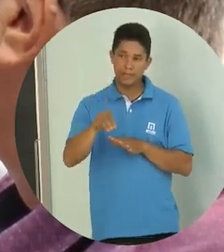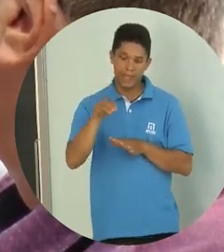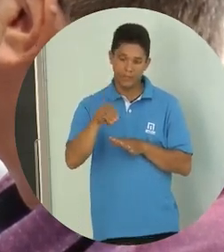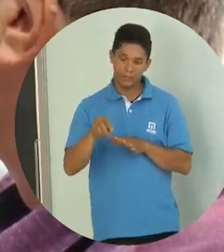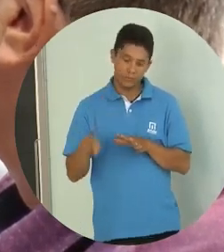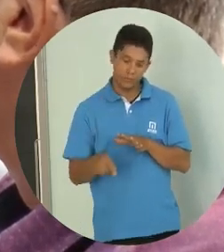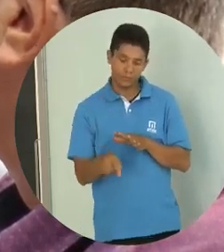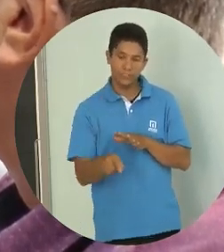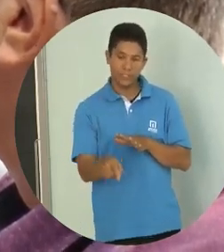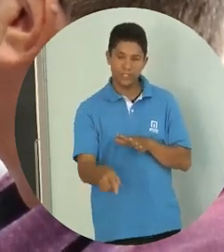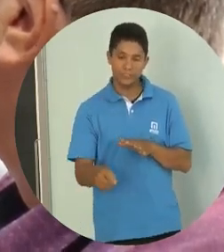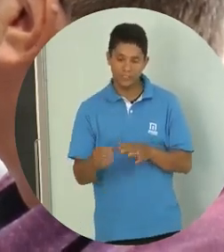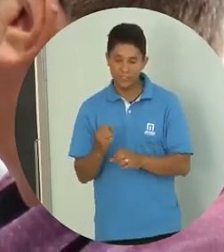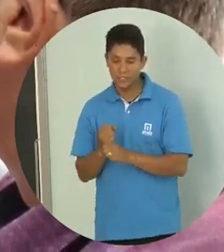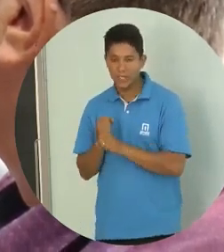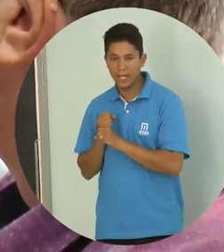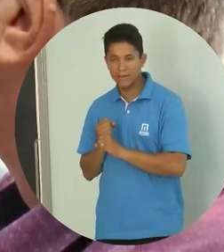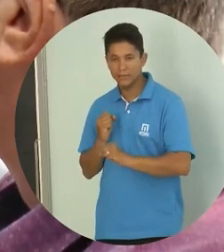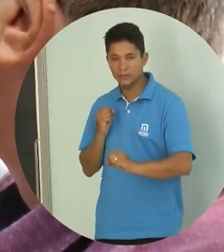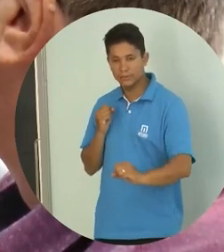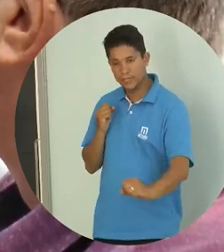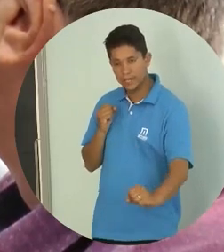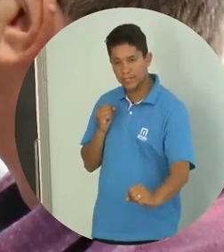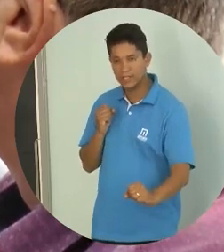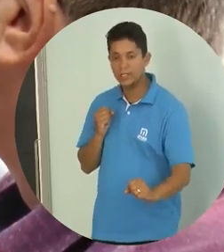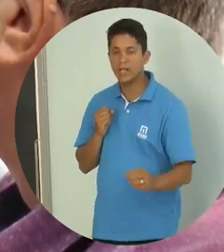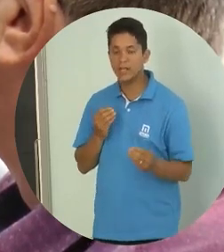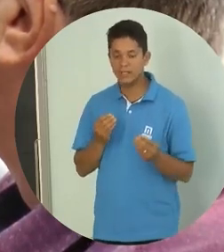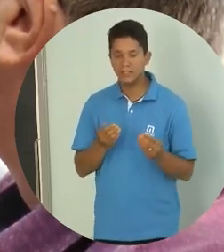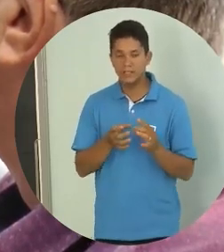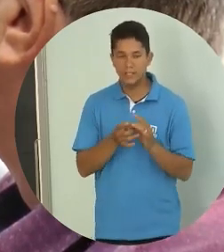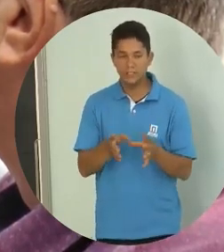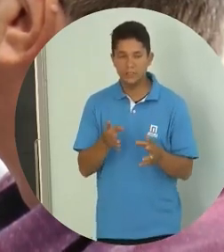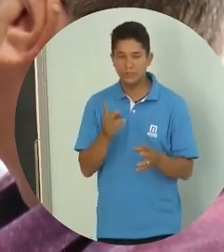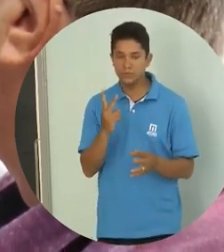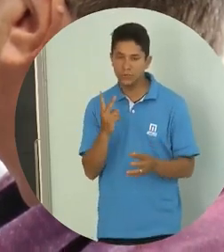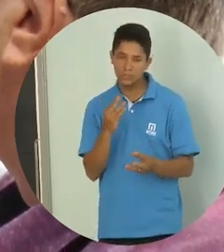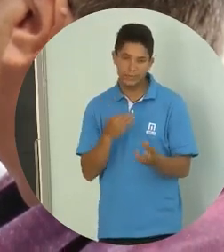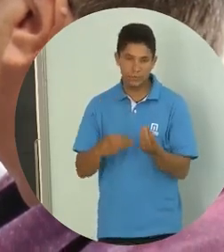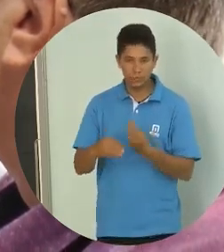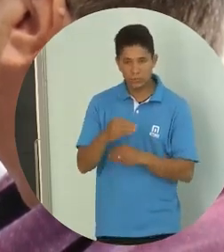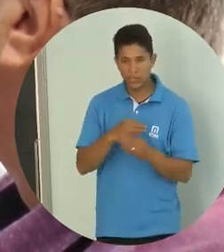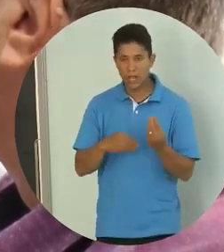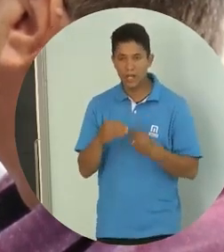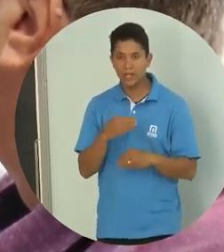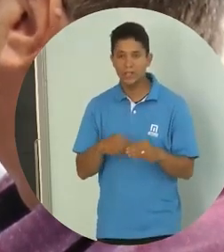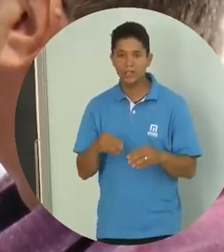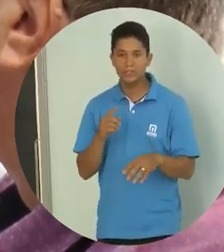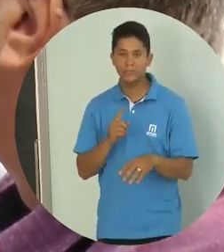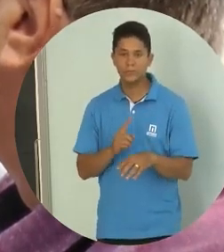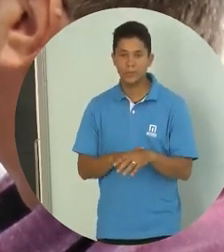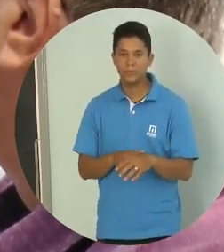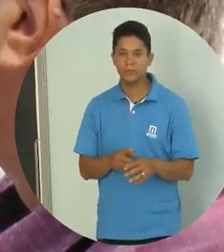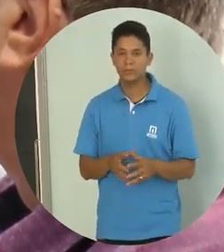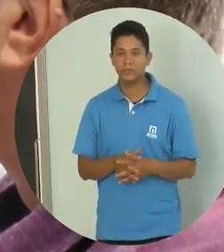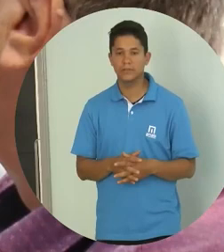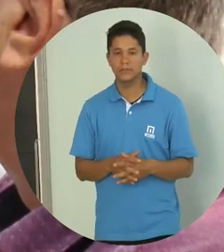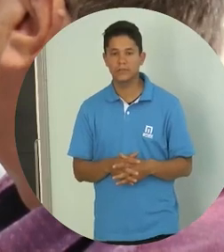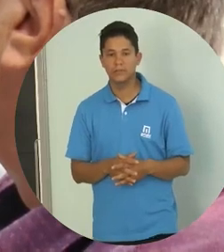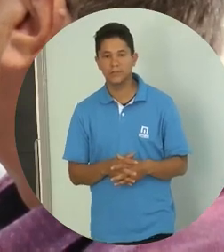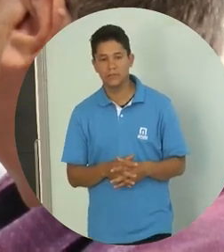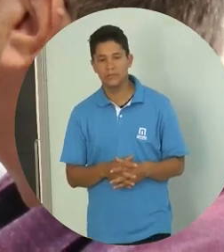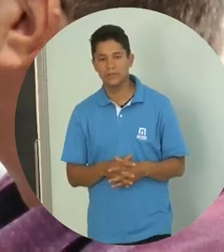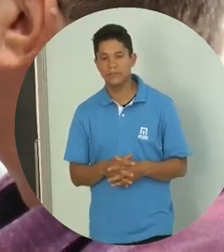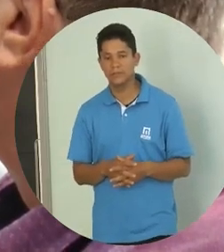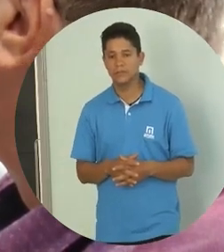só deixa os dois produtos misturarem a partir desse ponto. Então, você ganha todo esse trecho de caminho deles